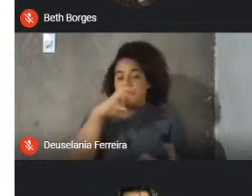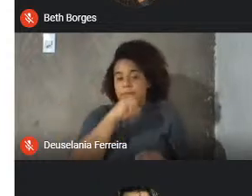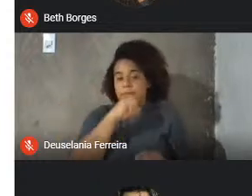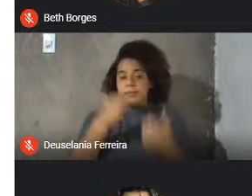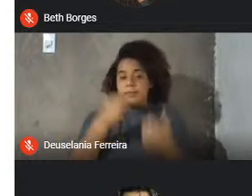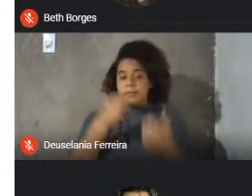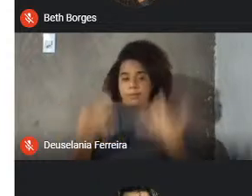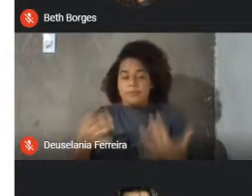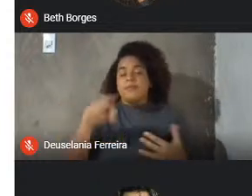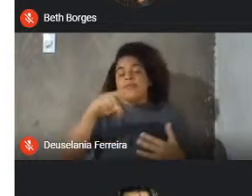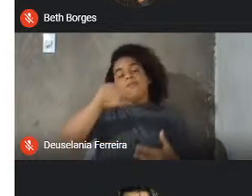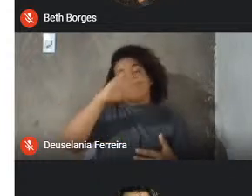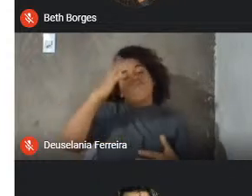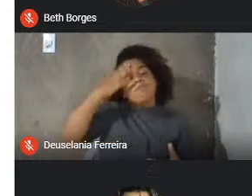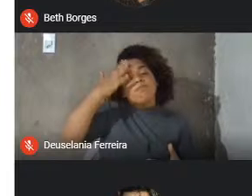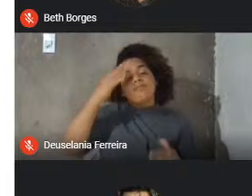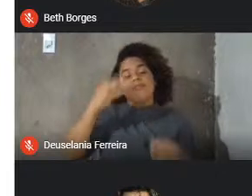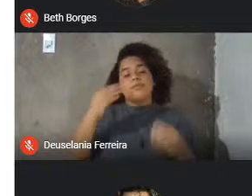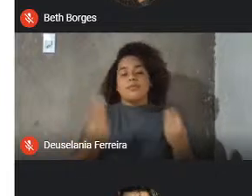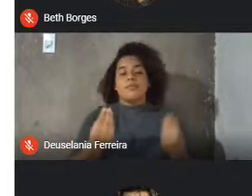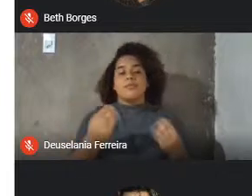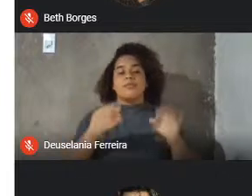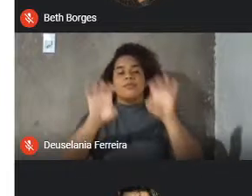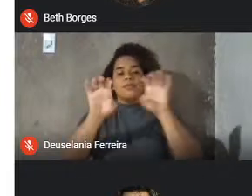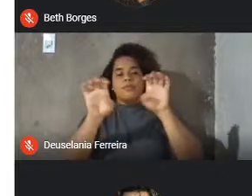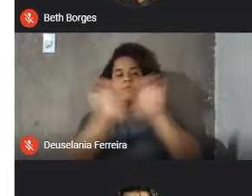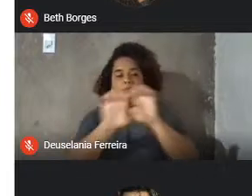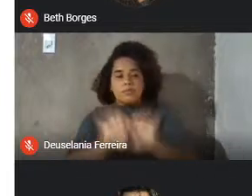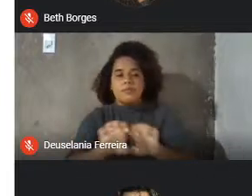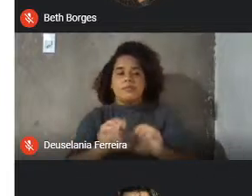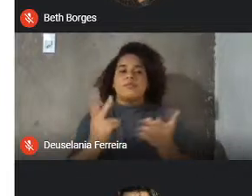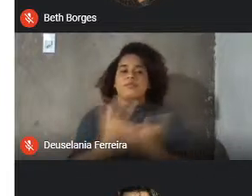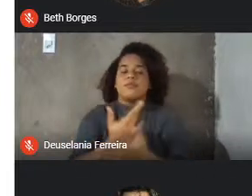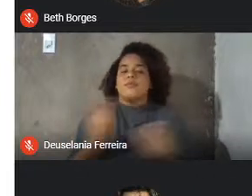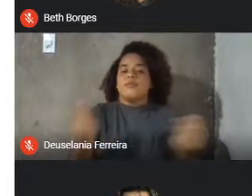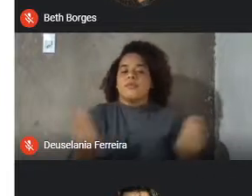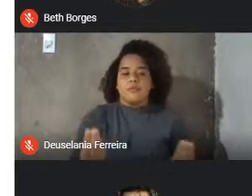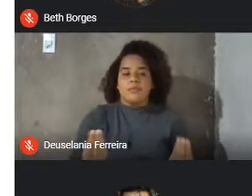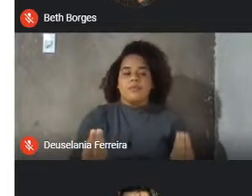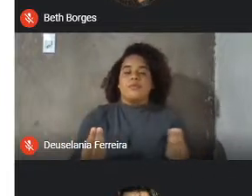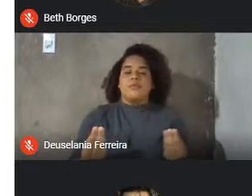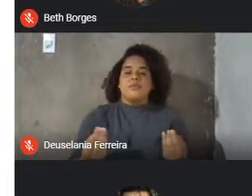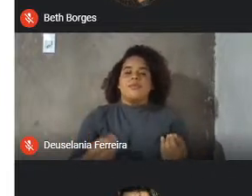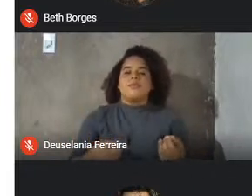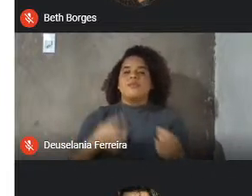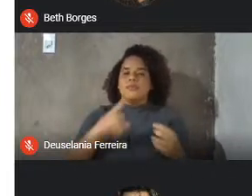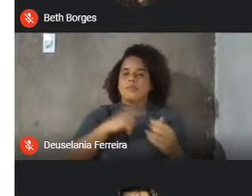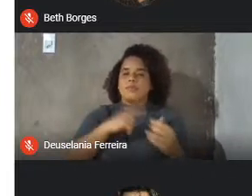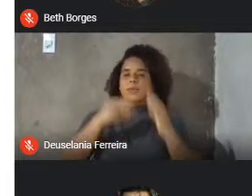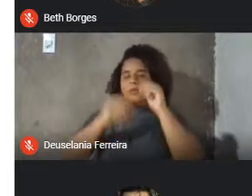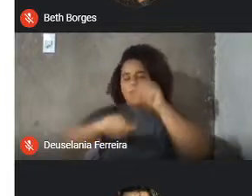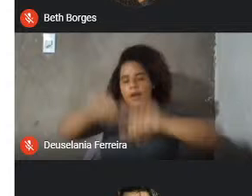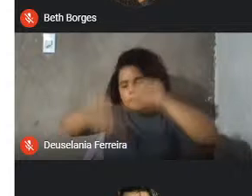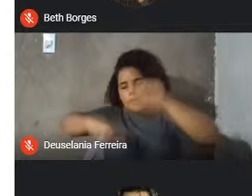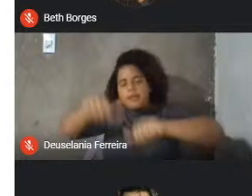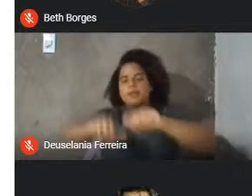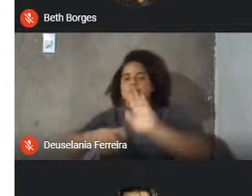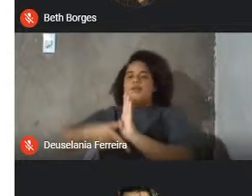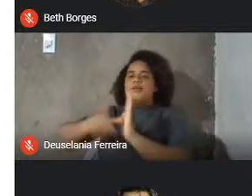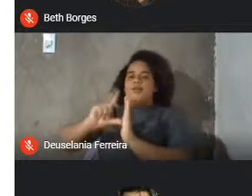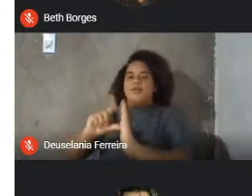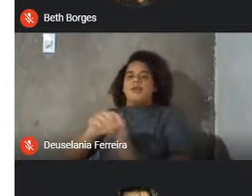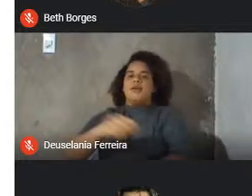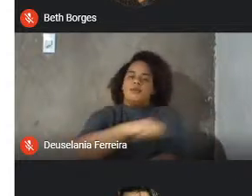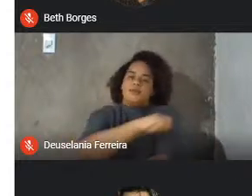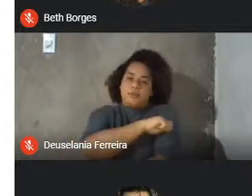vocês entenderem, a estrutura acontece como? Primeiro nós fazemos uma anamnese, tá? A pessoa liga para